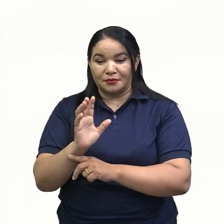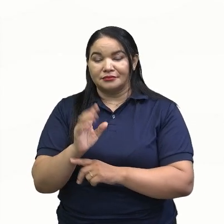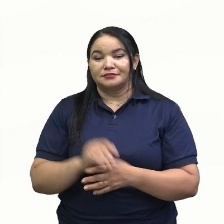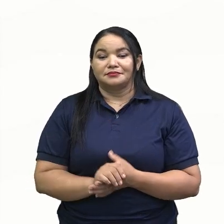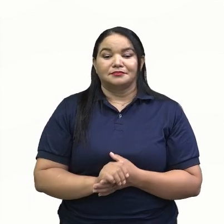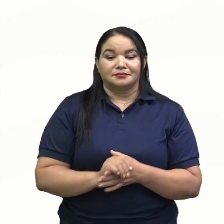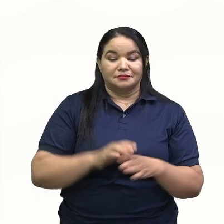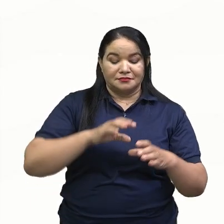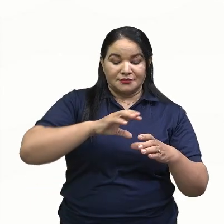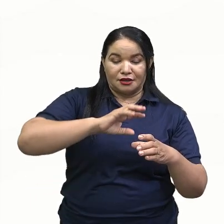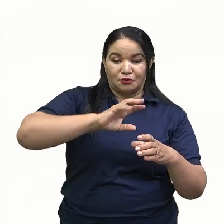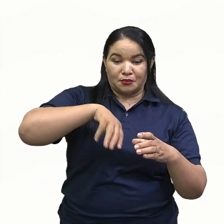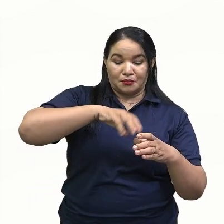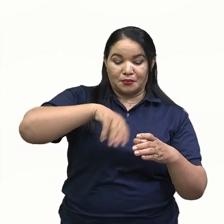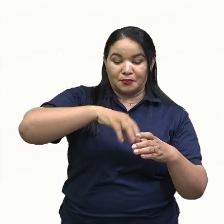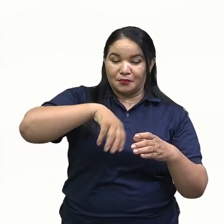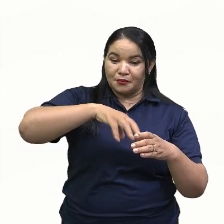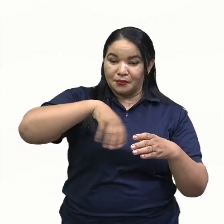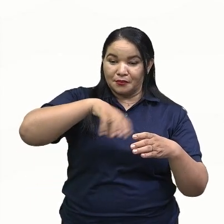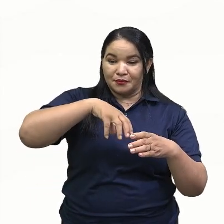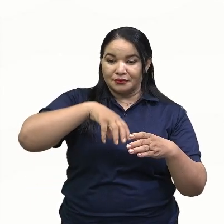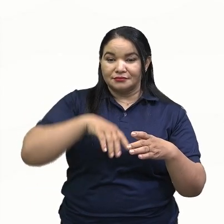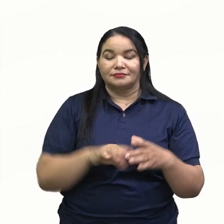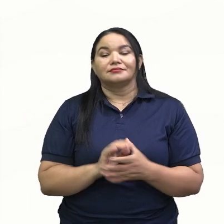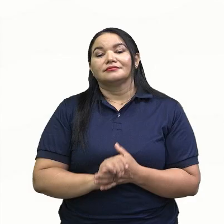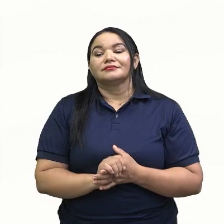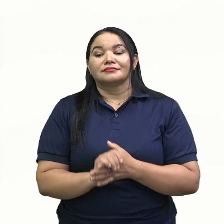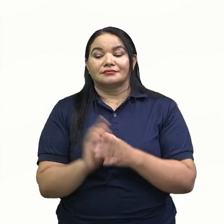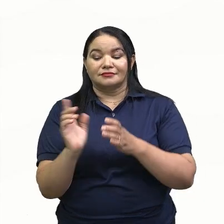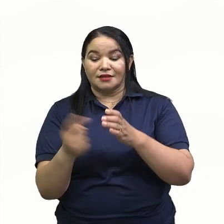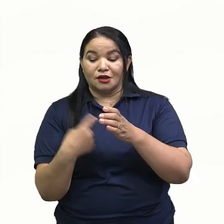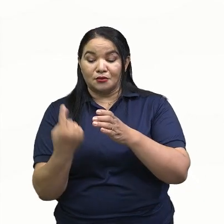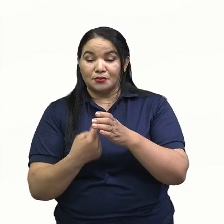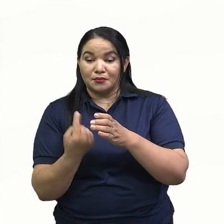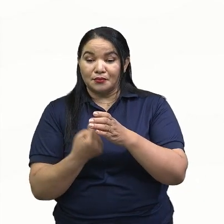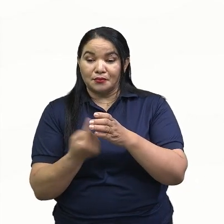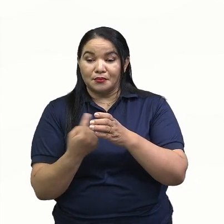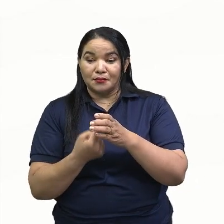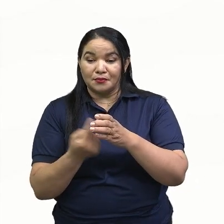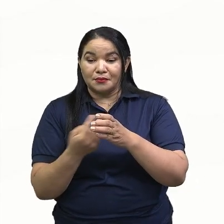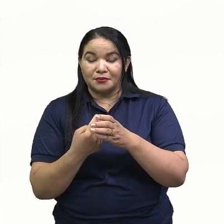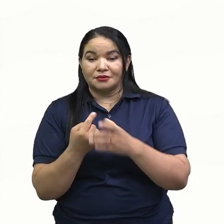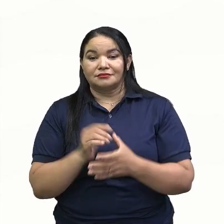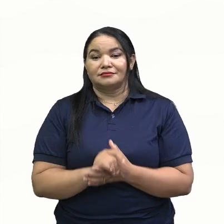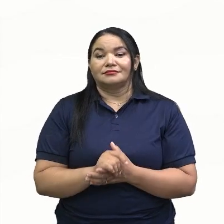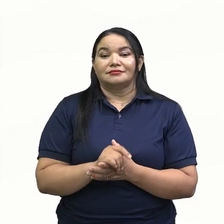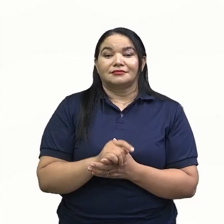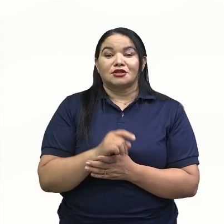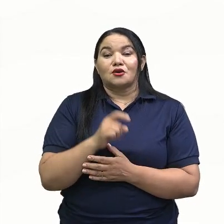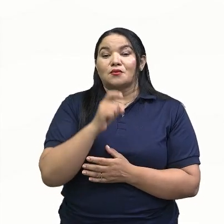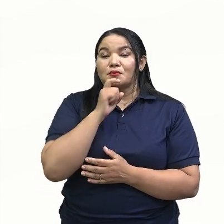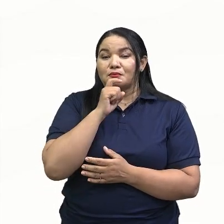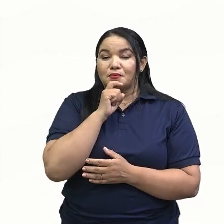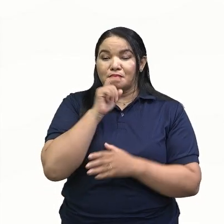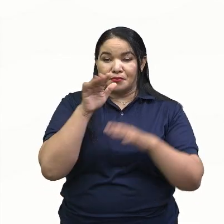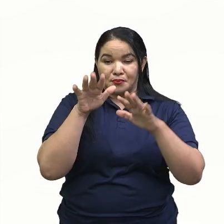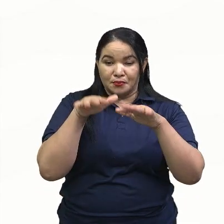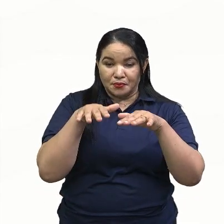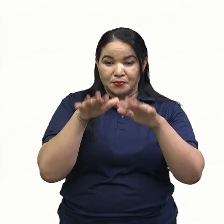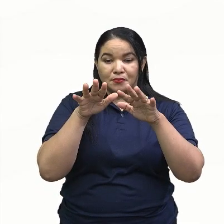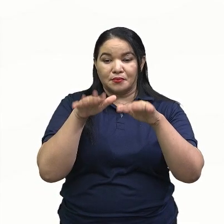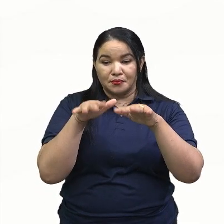o liquidificador, o ar-condicionado, a geladeira,